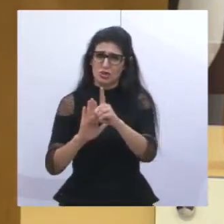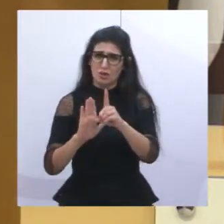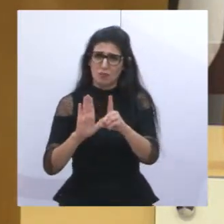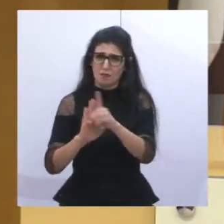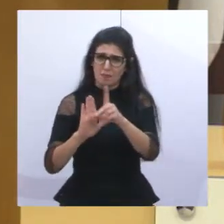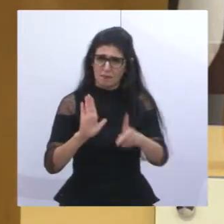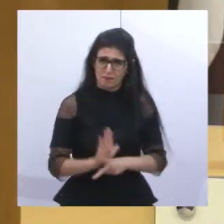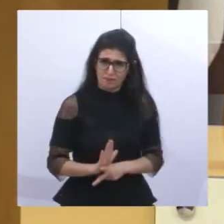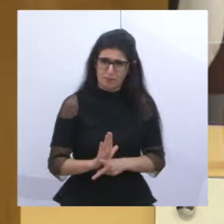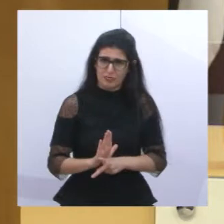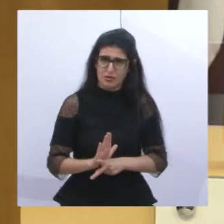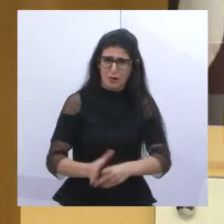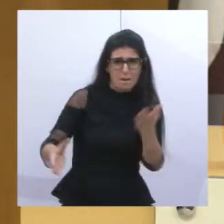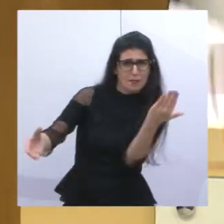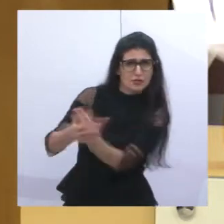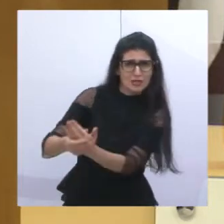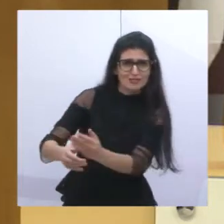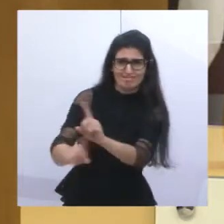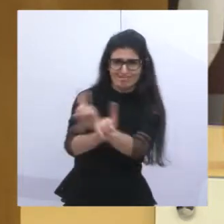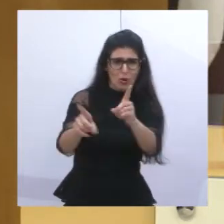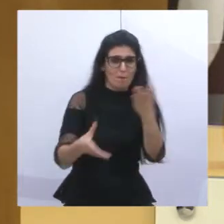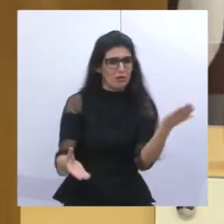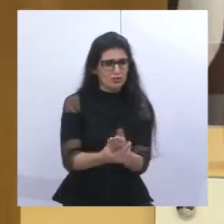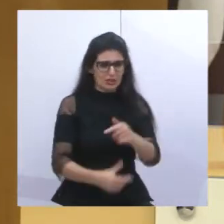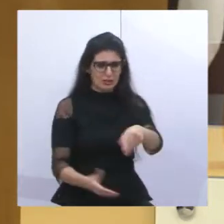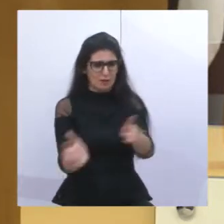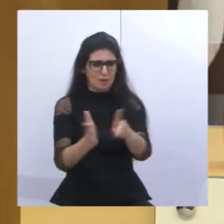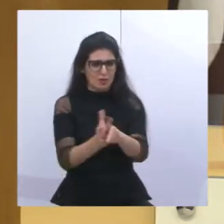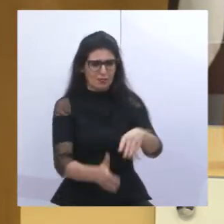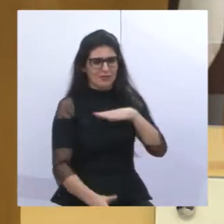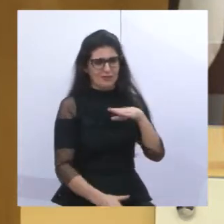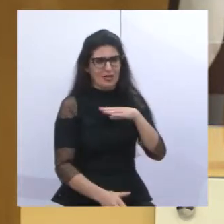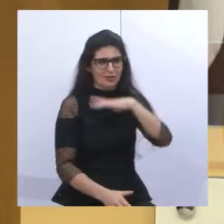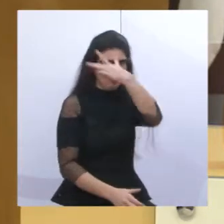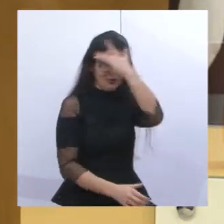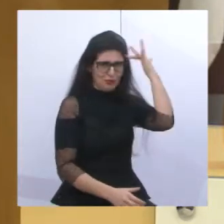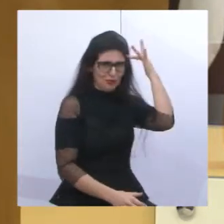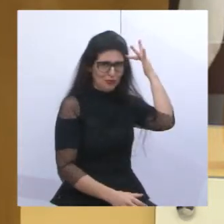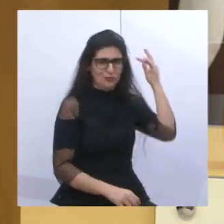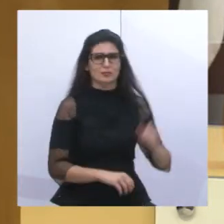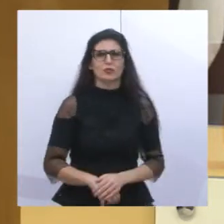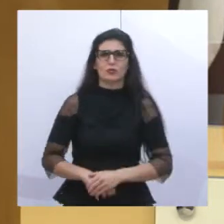o município. Aqui só, até setembro,